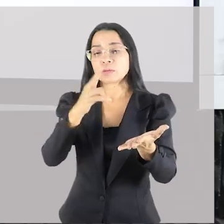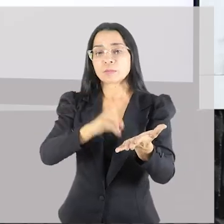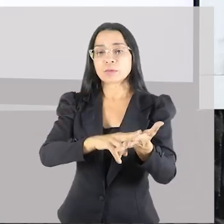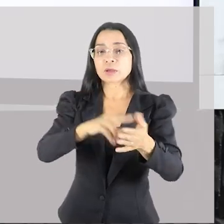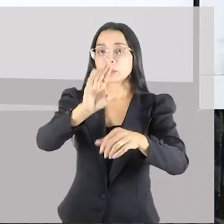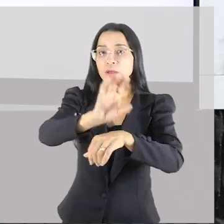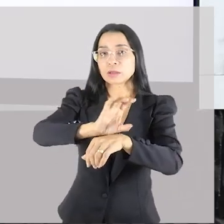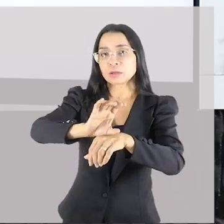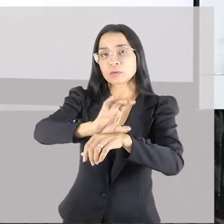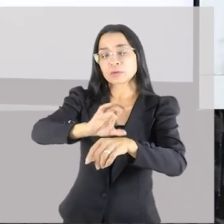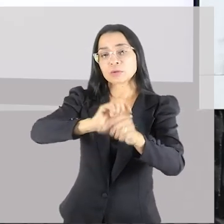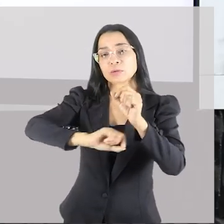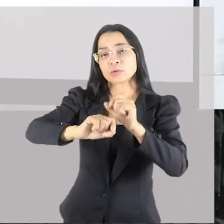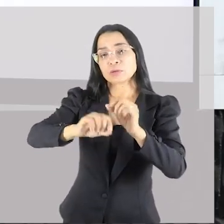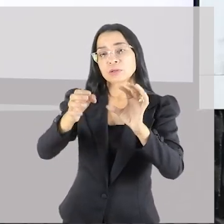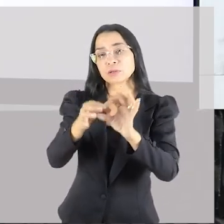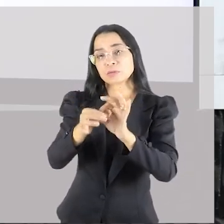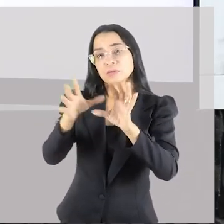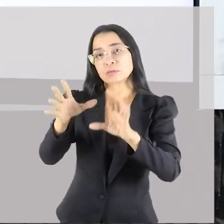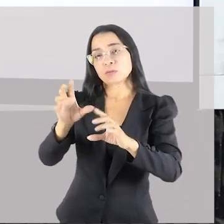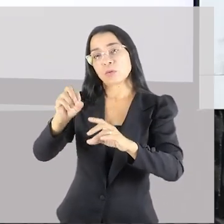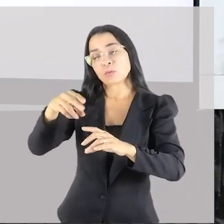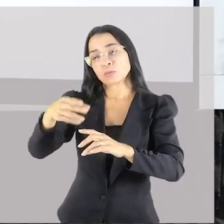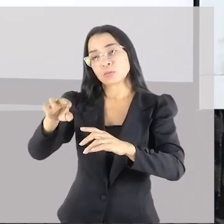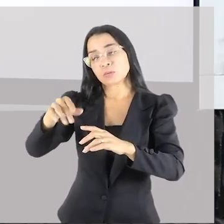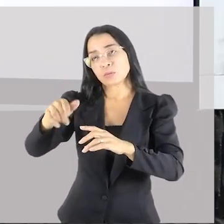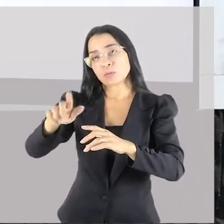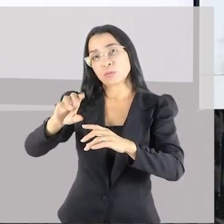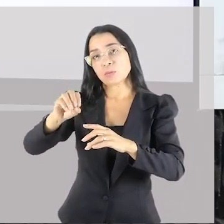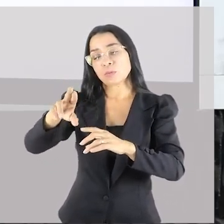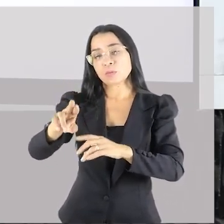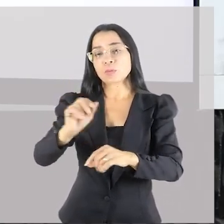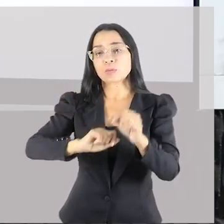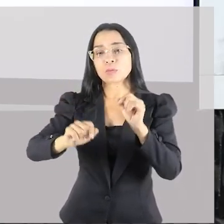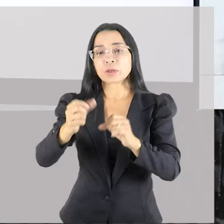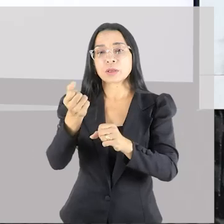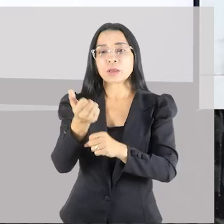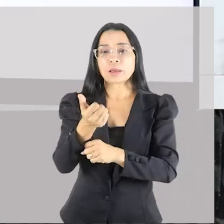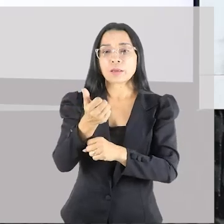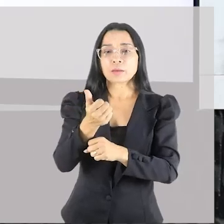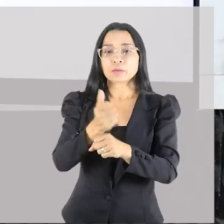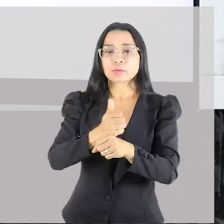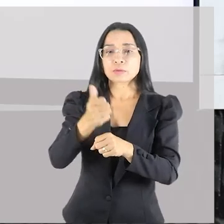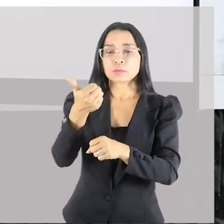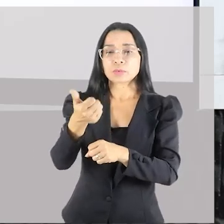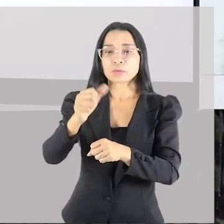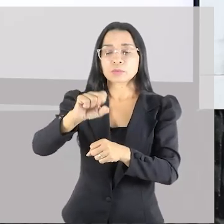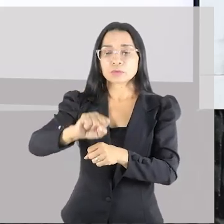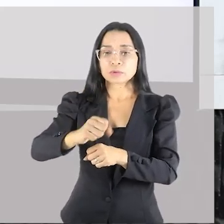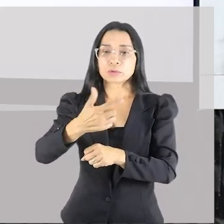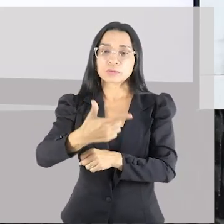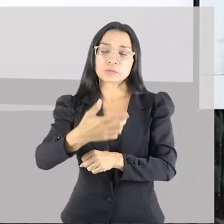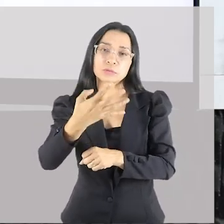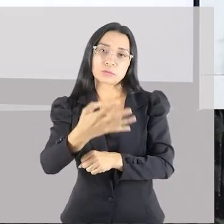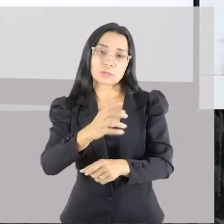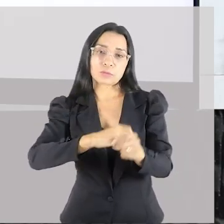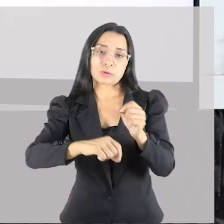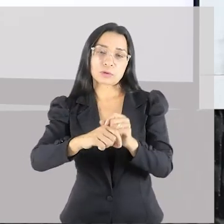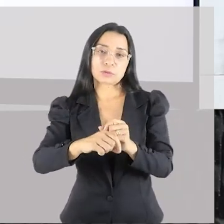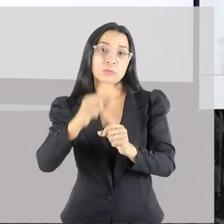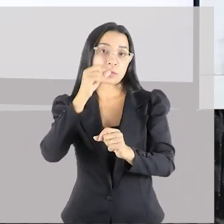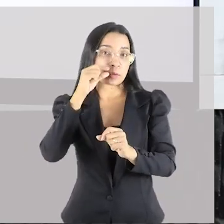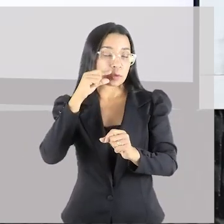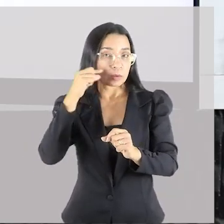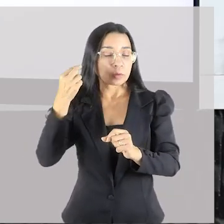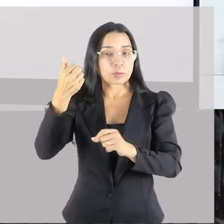E ele então outorgou essa carta em 1824. Então a primeira Constituição no Brasil ela foi outorgada por Dom Pedro